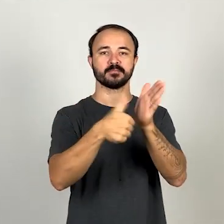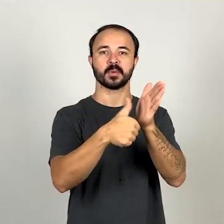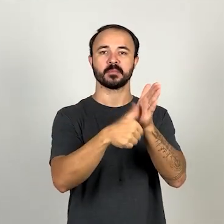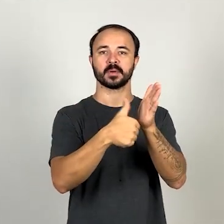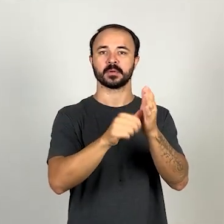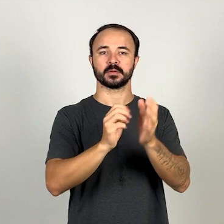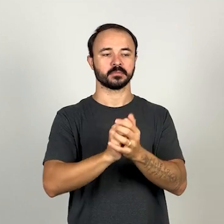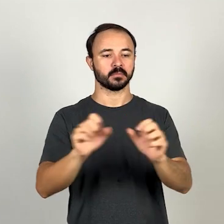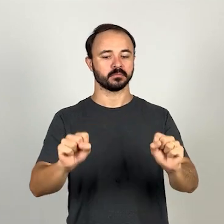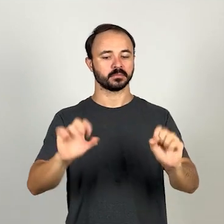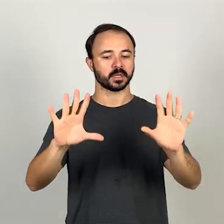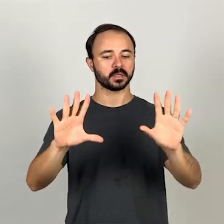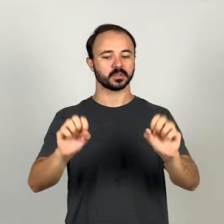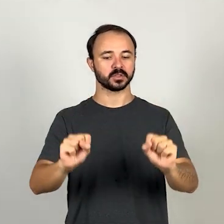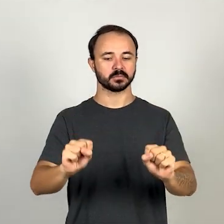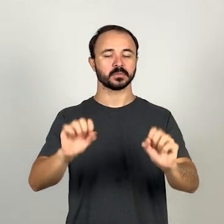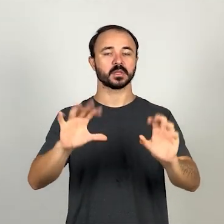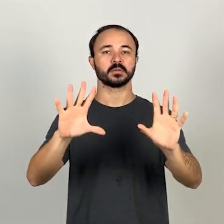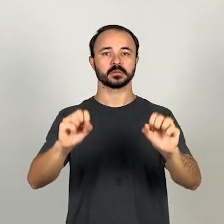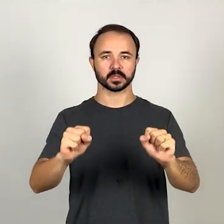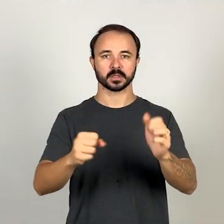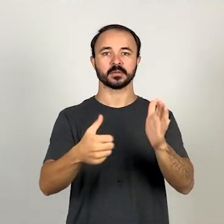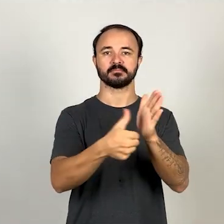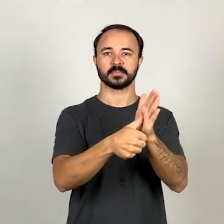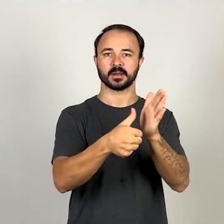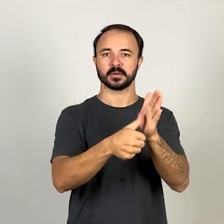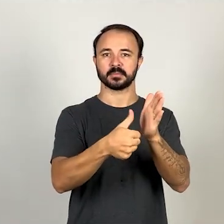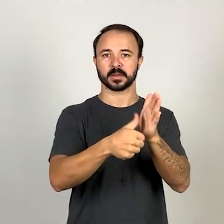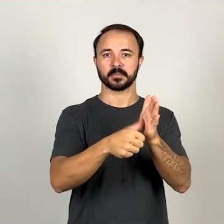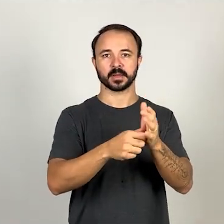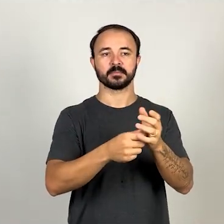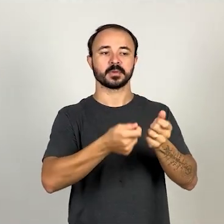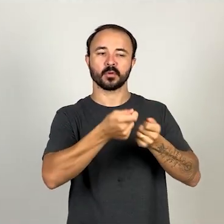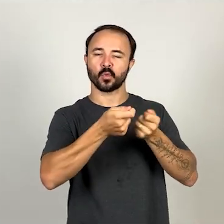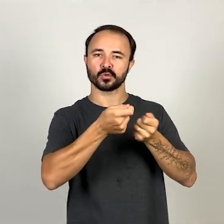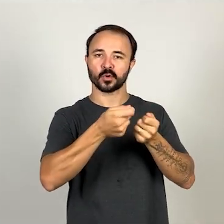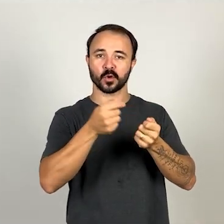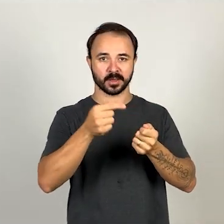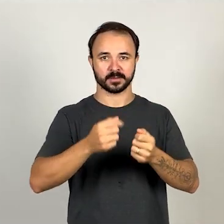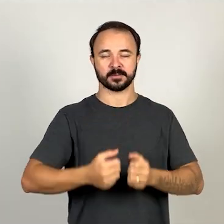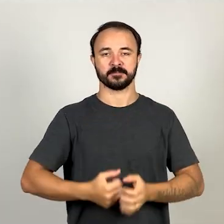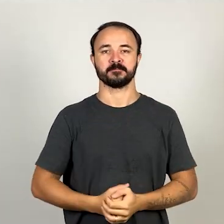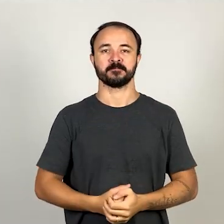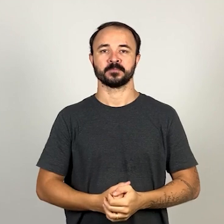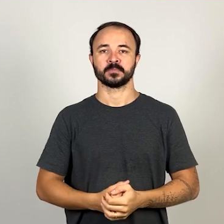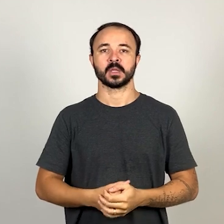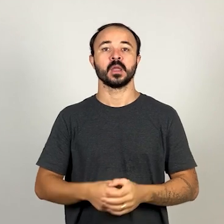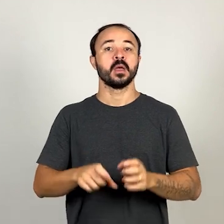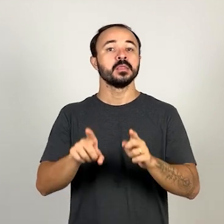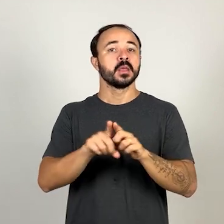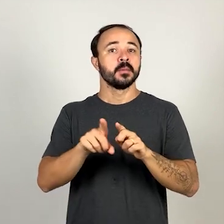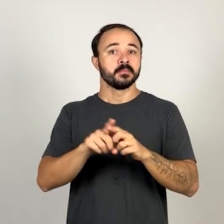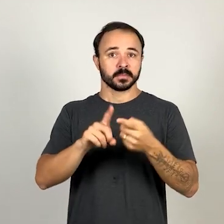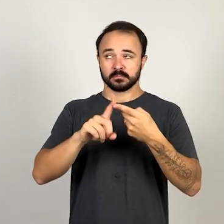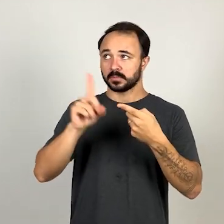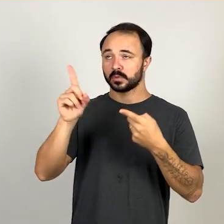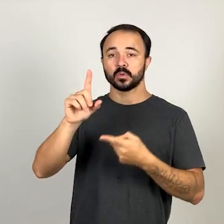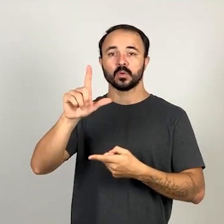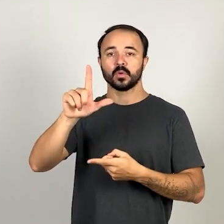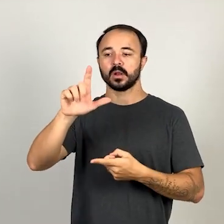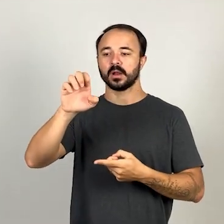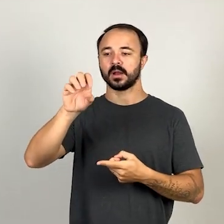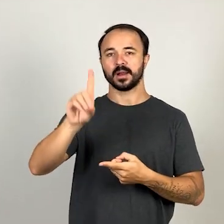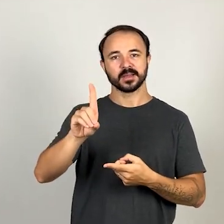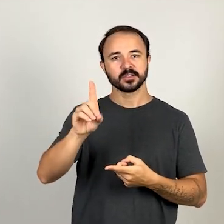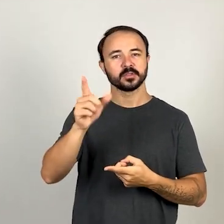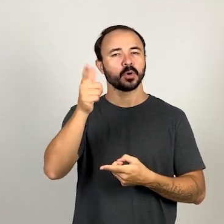chave. Além disso, vamos precisar também de um outro tipo de LED. Esse aqui vai conseguir